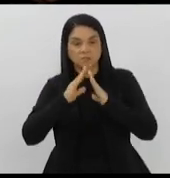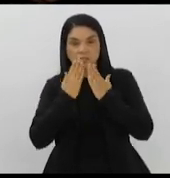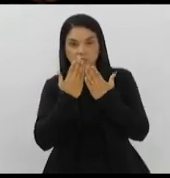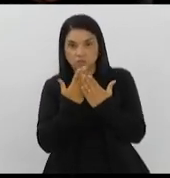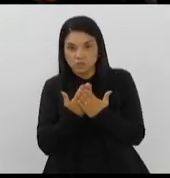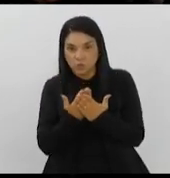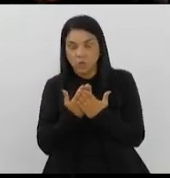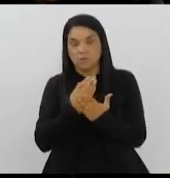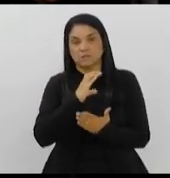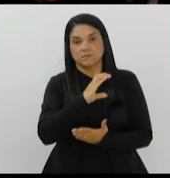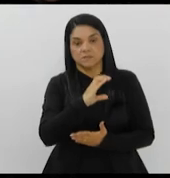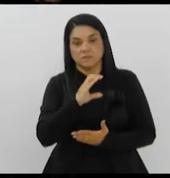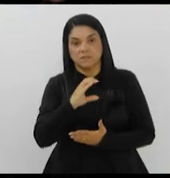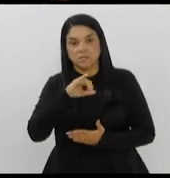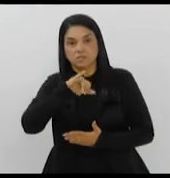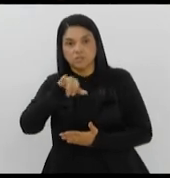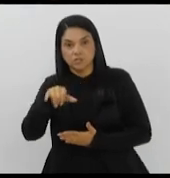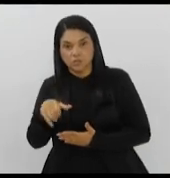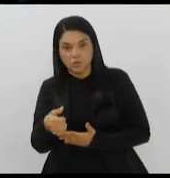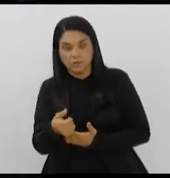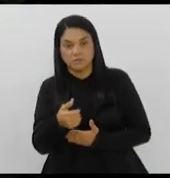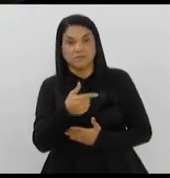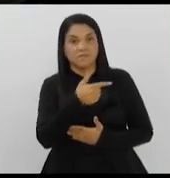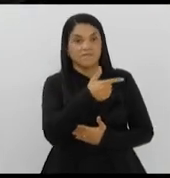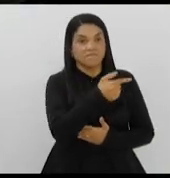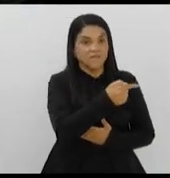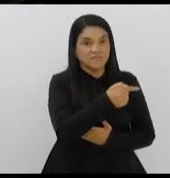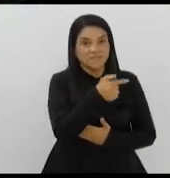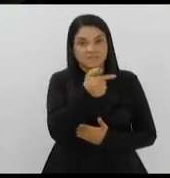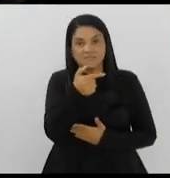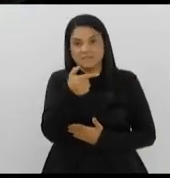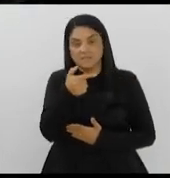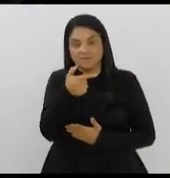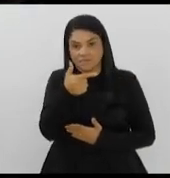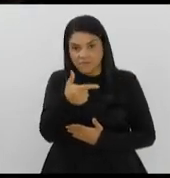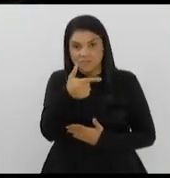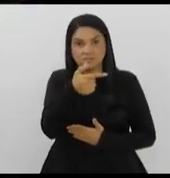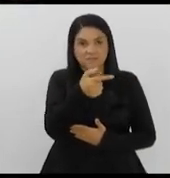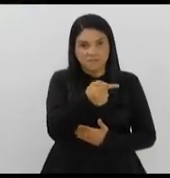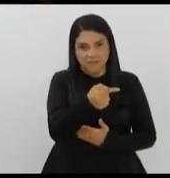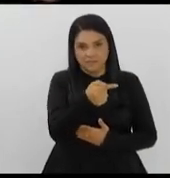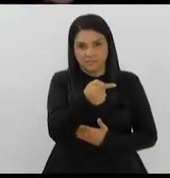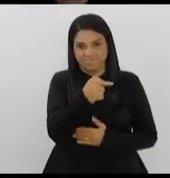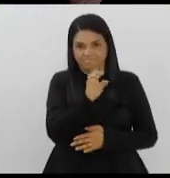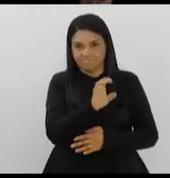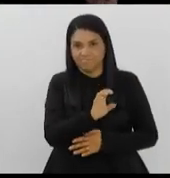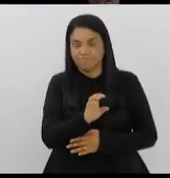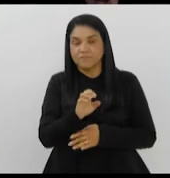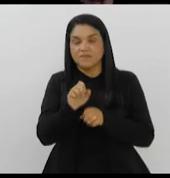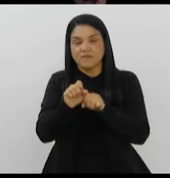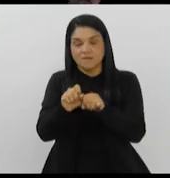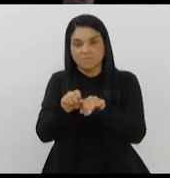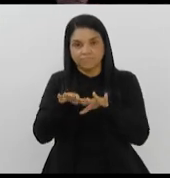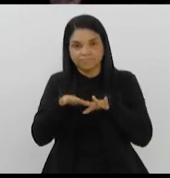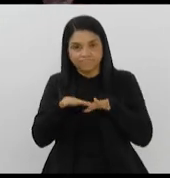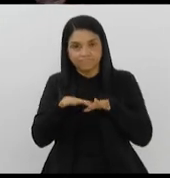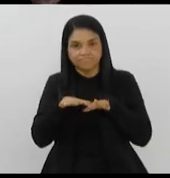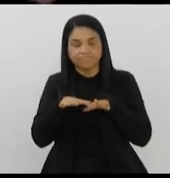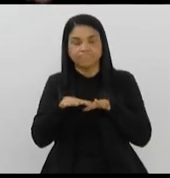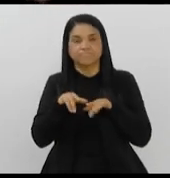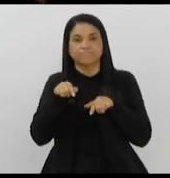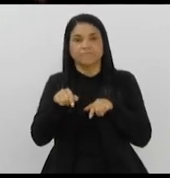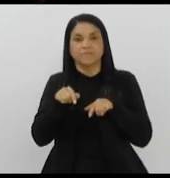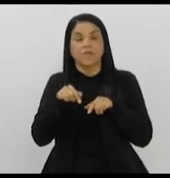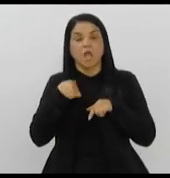das 27 Assembleias do Brasil. E eu tive a oportunidade, representando a Assembleia Legislativa, de